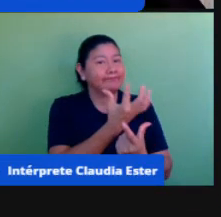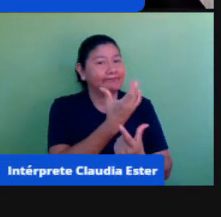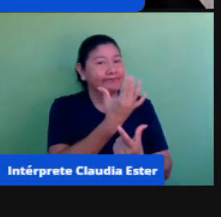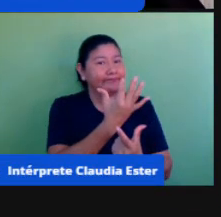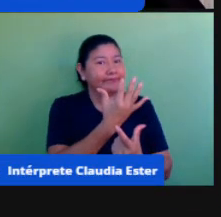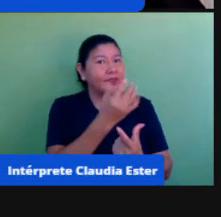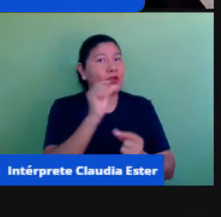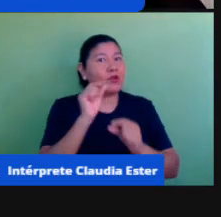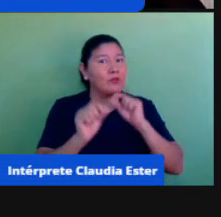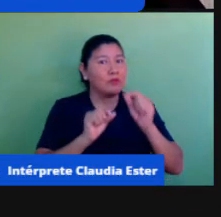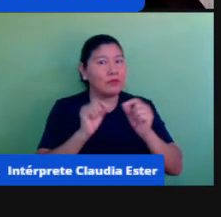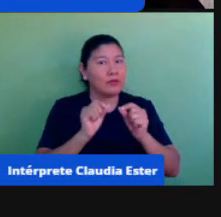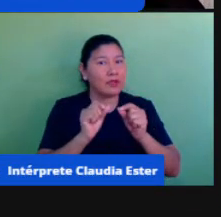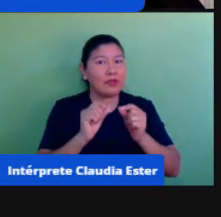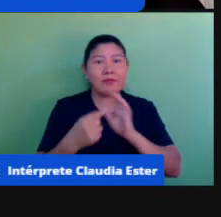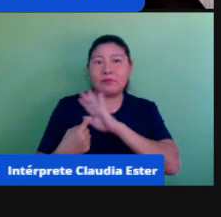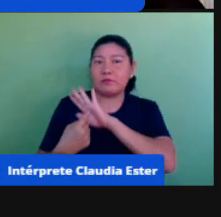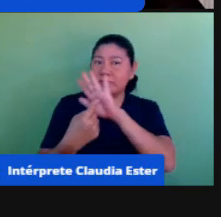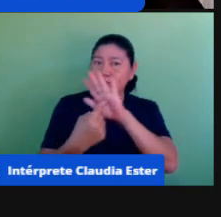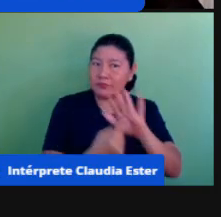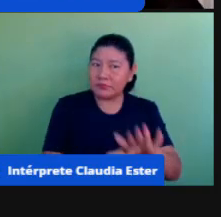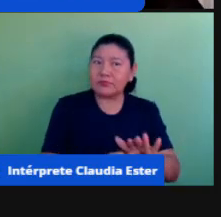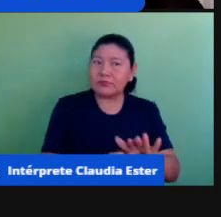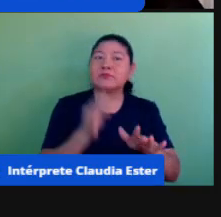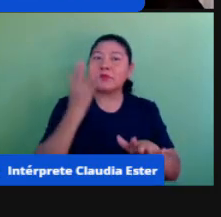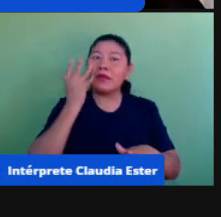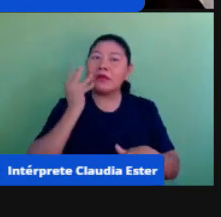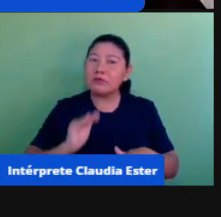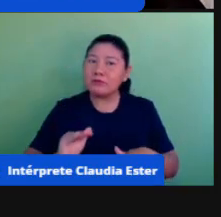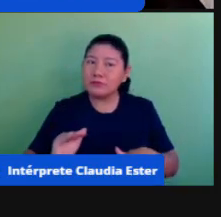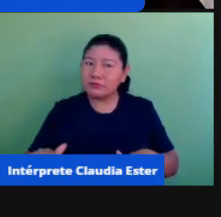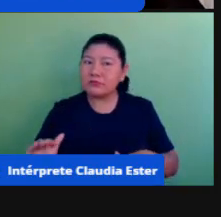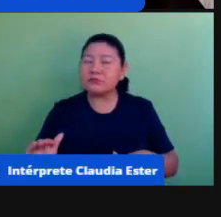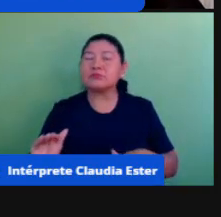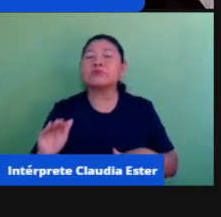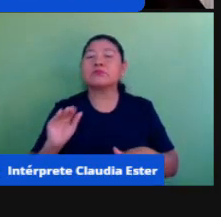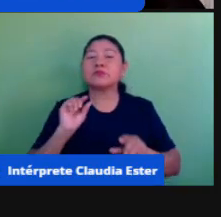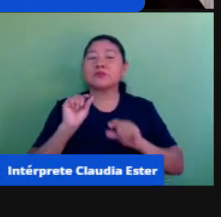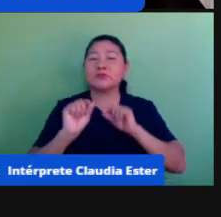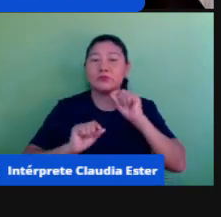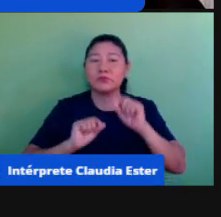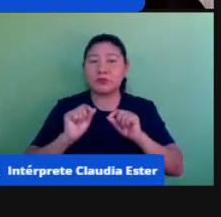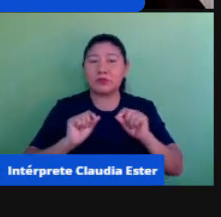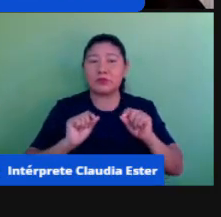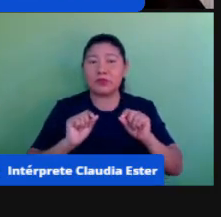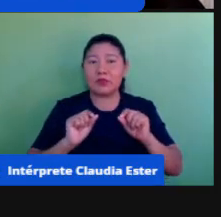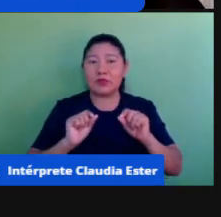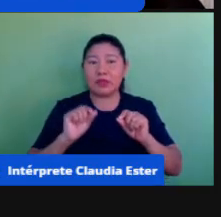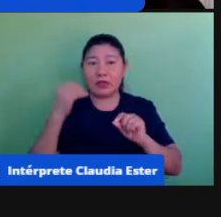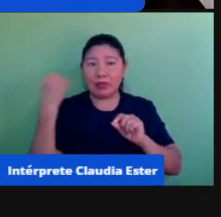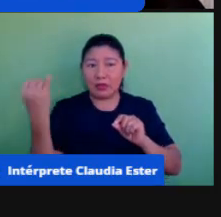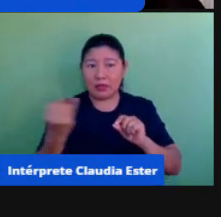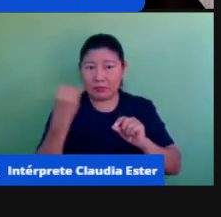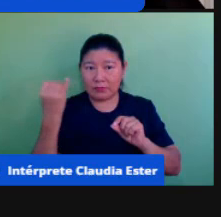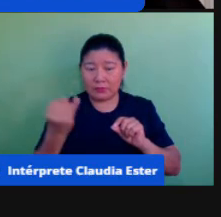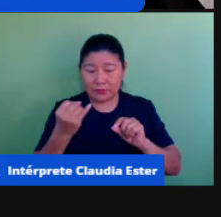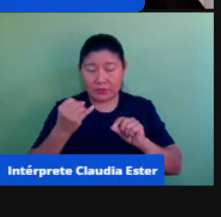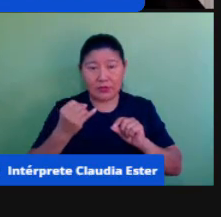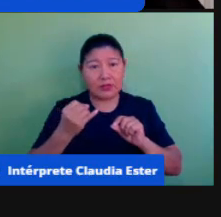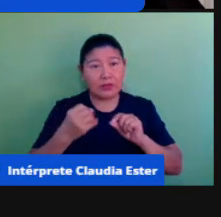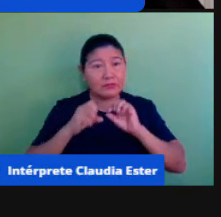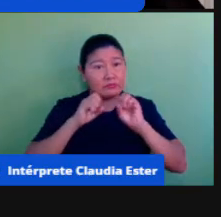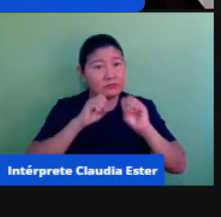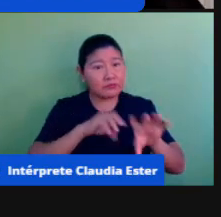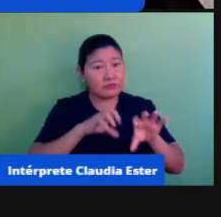entrando no mundo da casa, da família, e trabalhando a alfabetização de uma